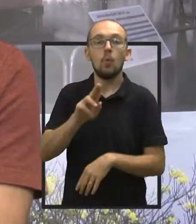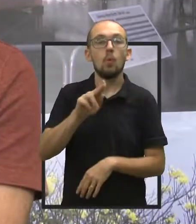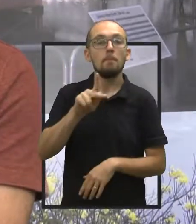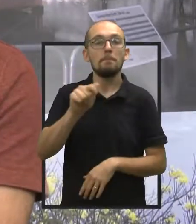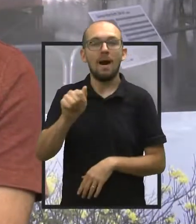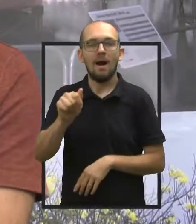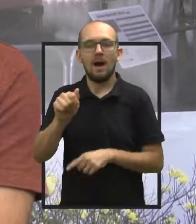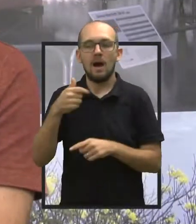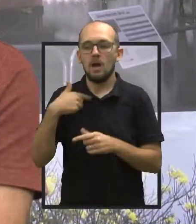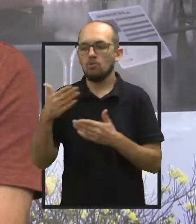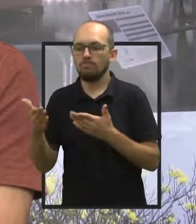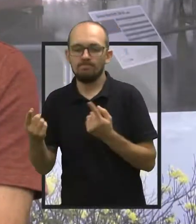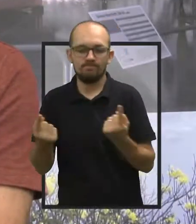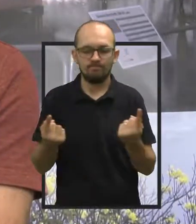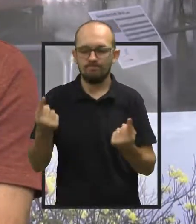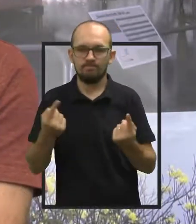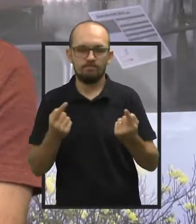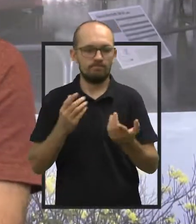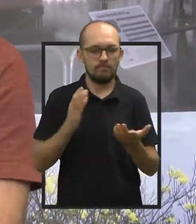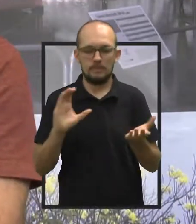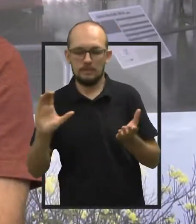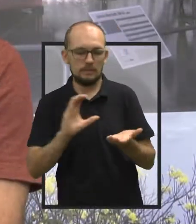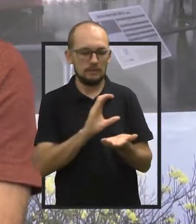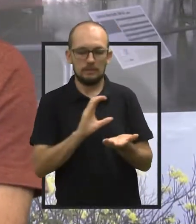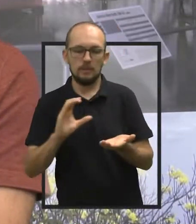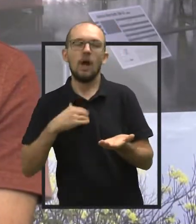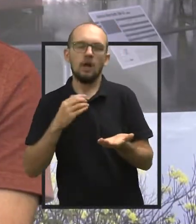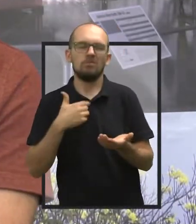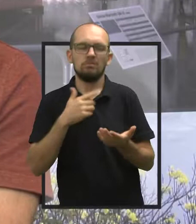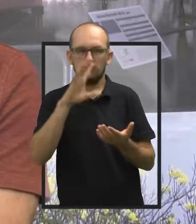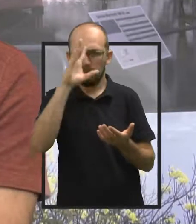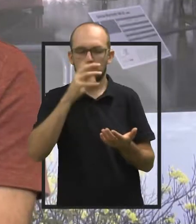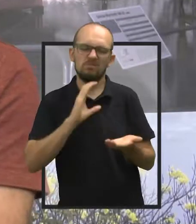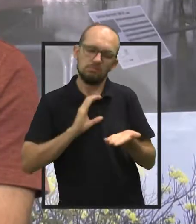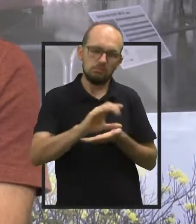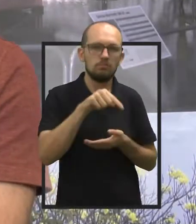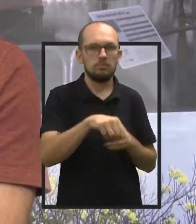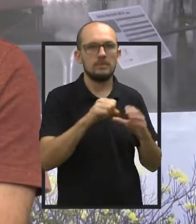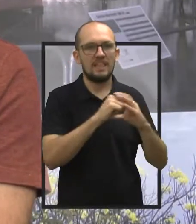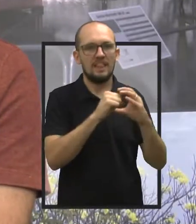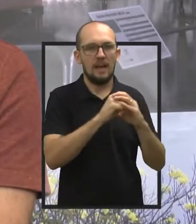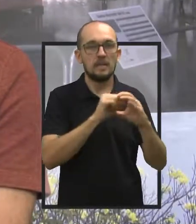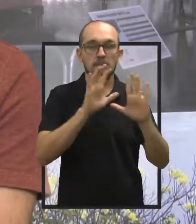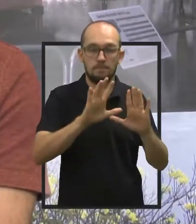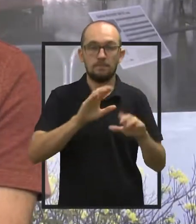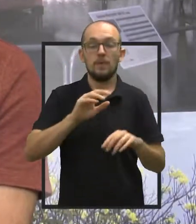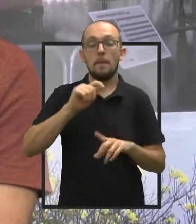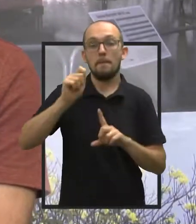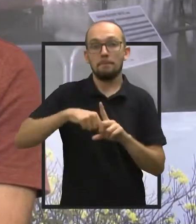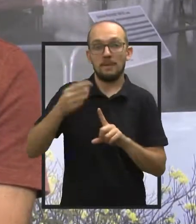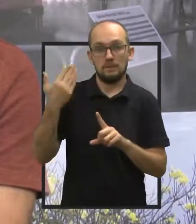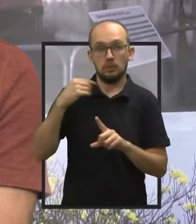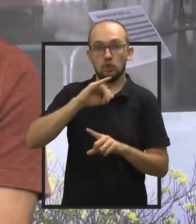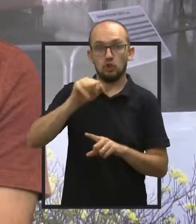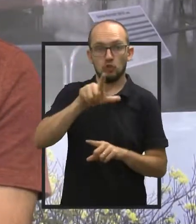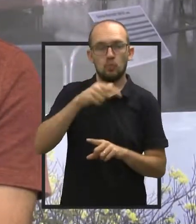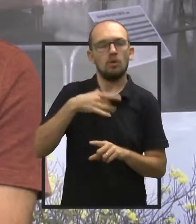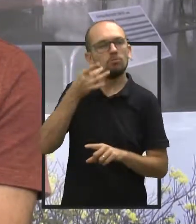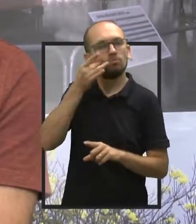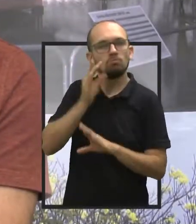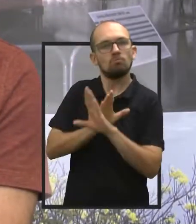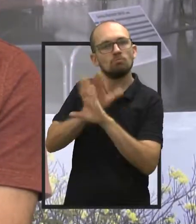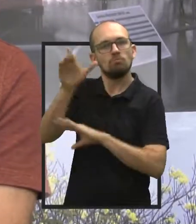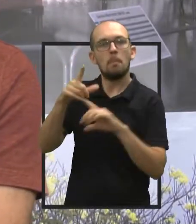Renovar com a Santa Casa no mês de junho e no mês de julho eu já fui para Brasília. Fui para Brasília para quê? Solicitar que